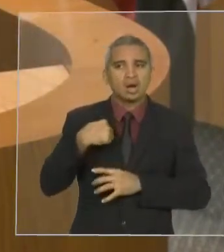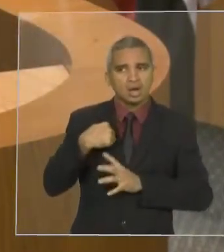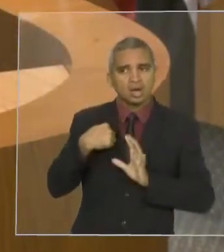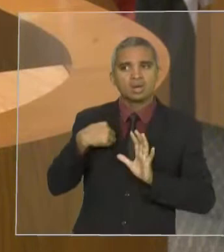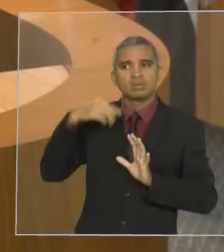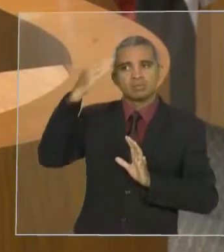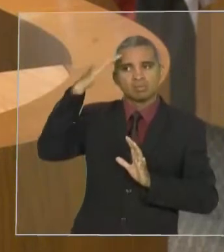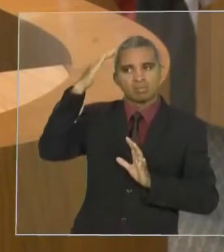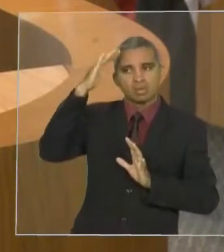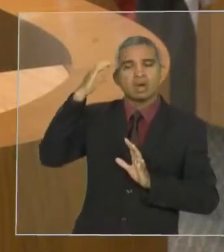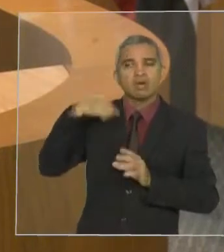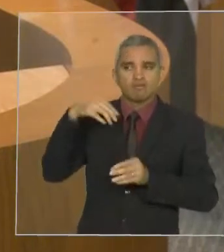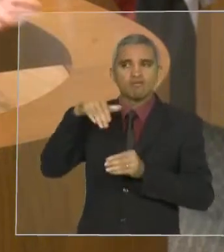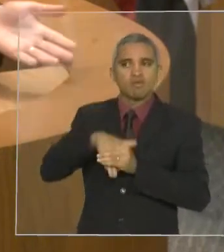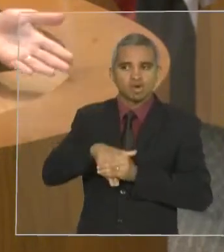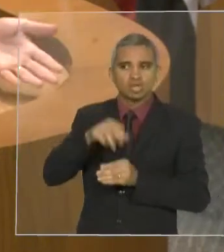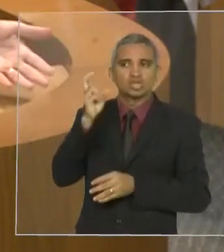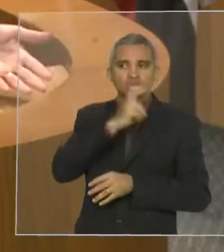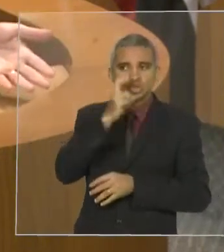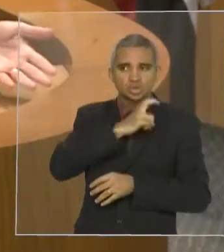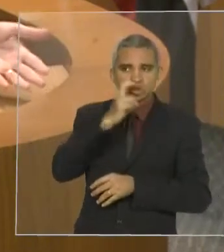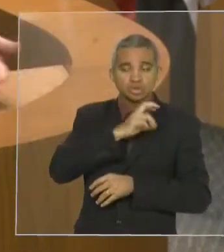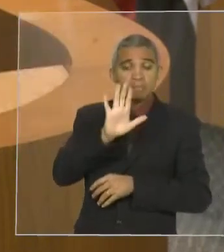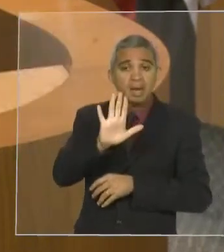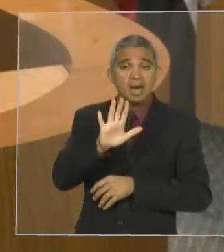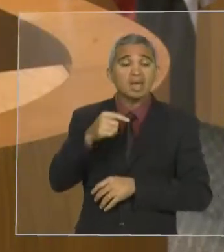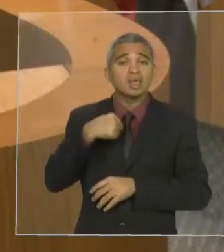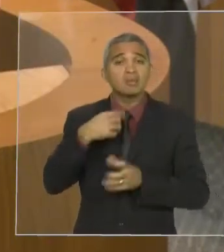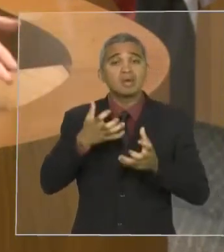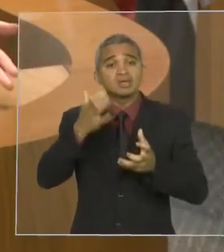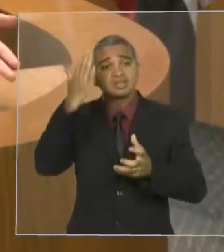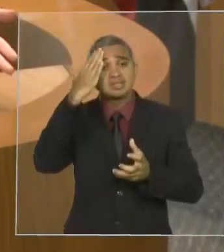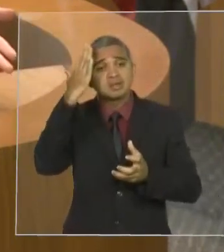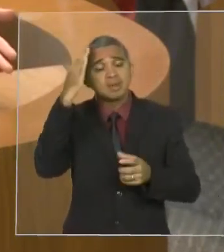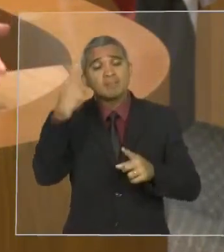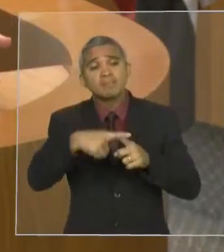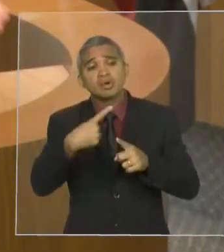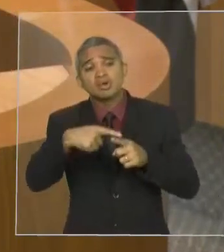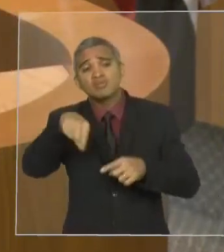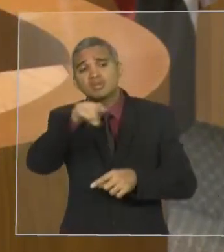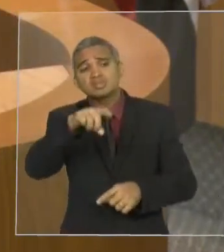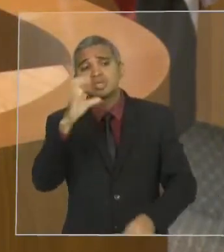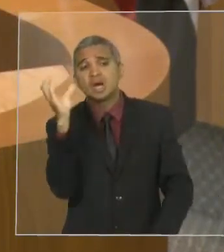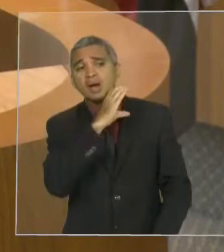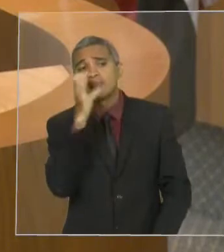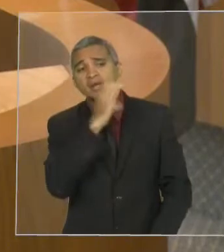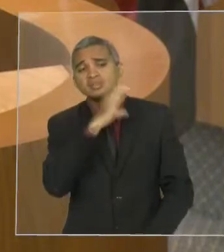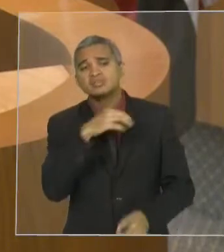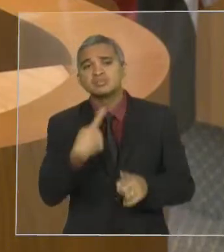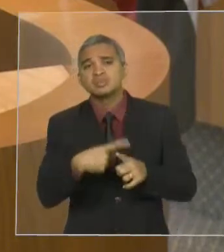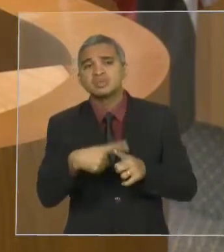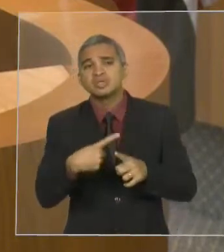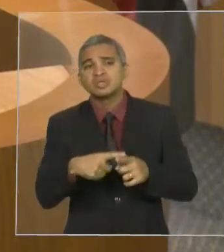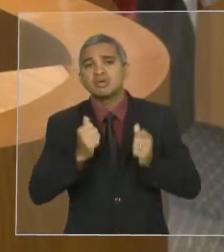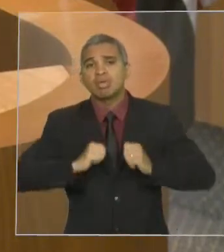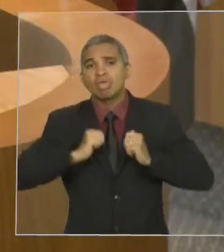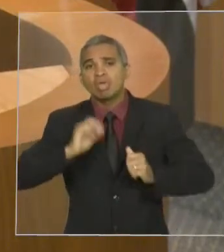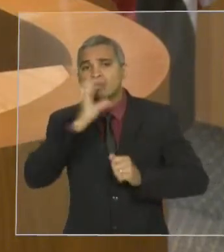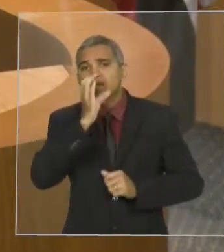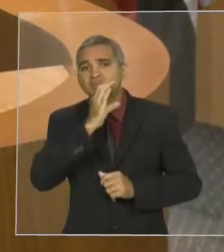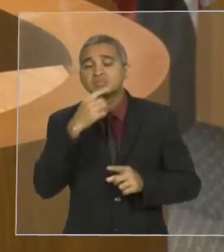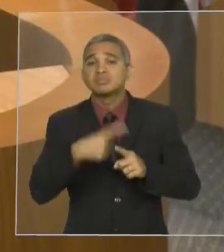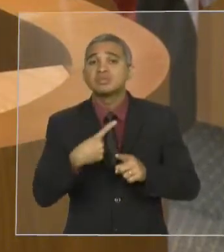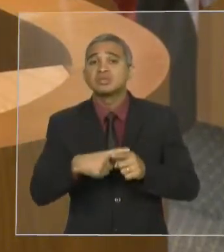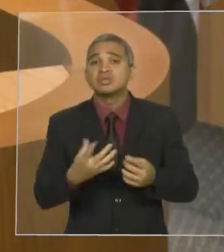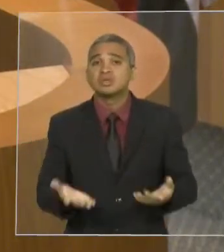que ser votado em regime de urgência, mas a pergunta que fica é, o porquê da pressa? E aí nos causa, inclusive, uma dúvida, deputado Souza